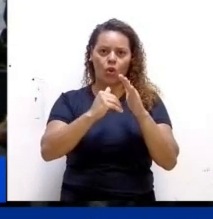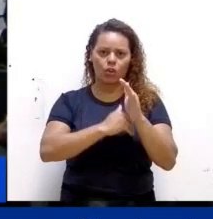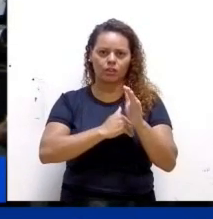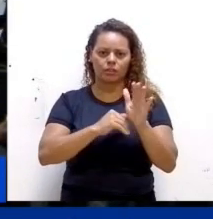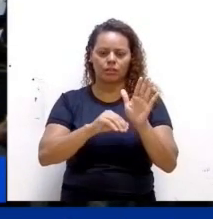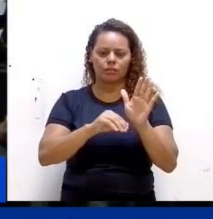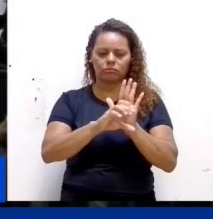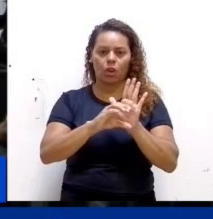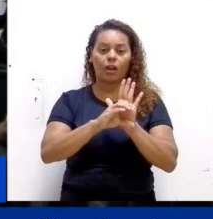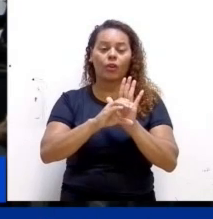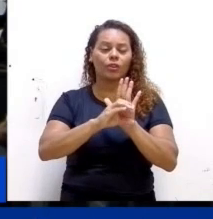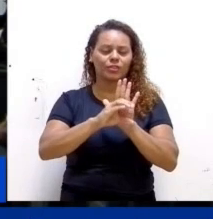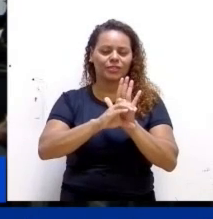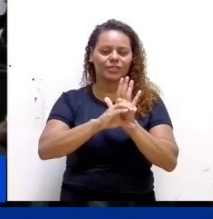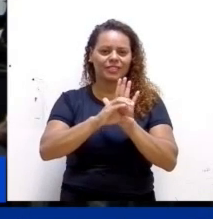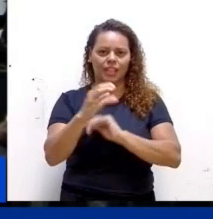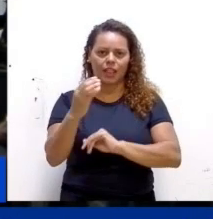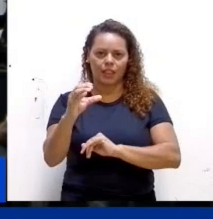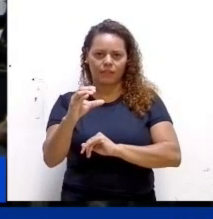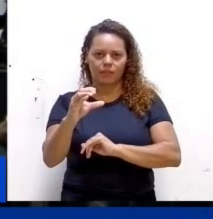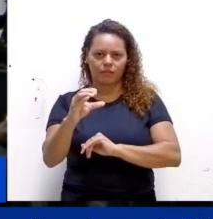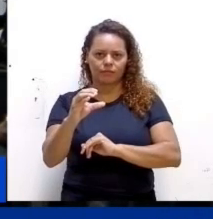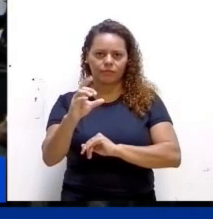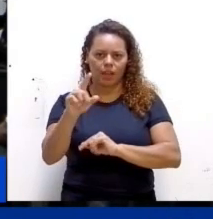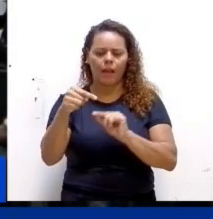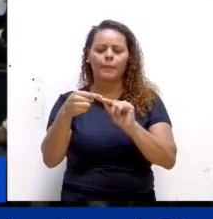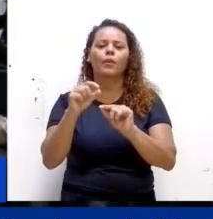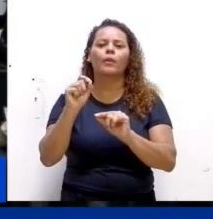nossas relações